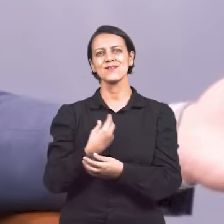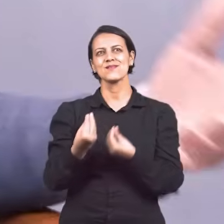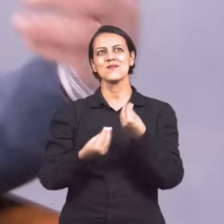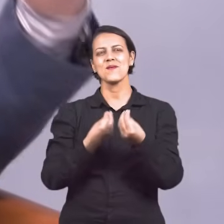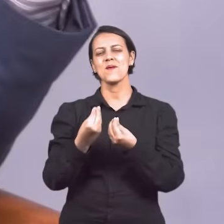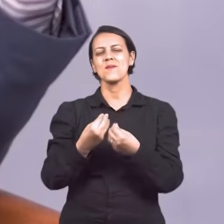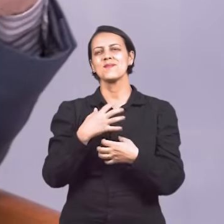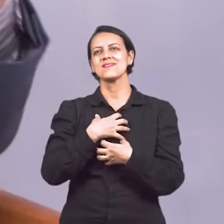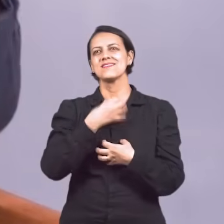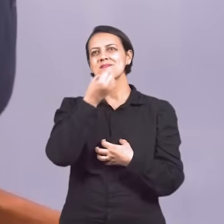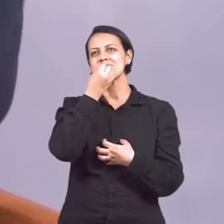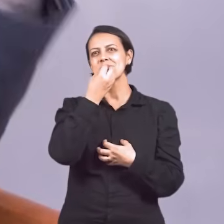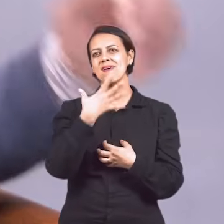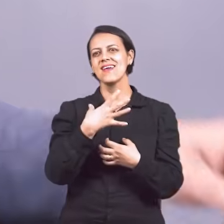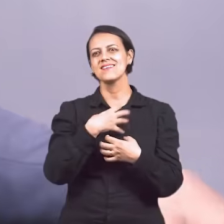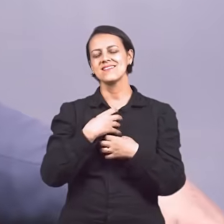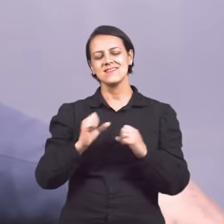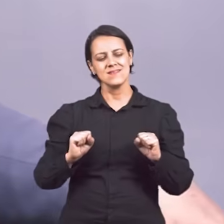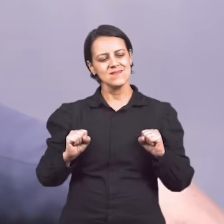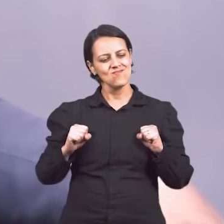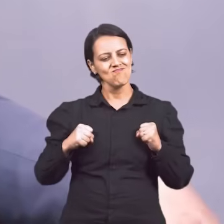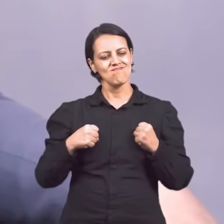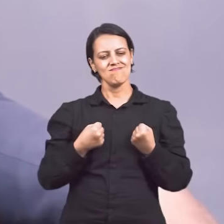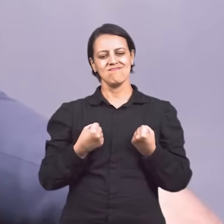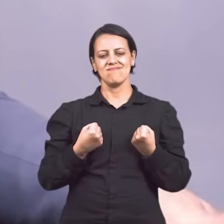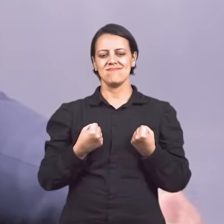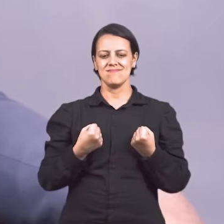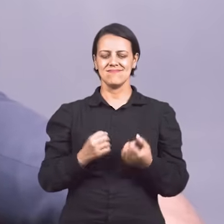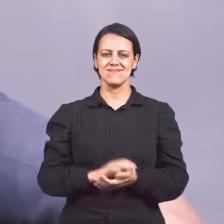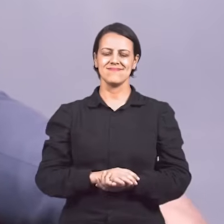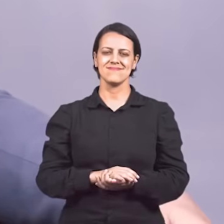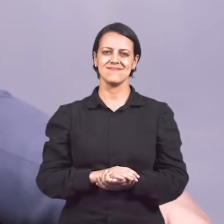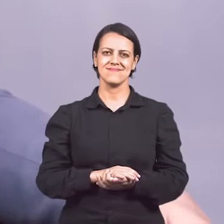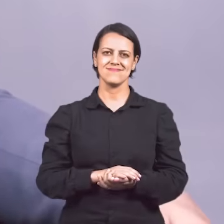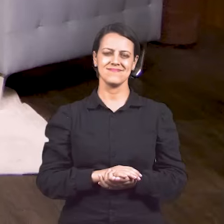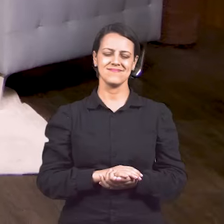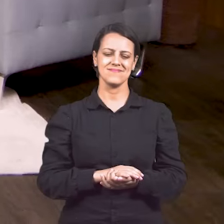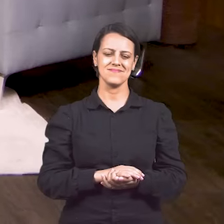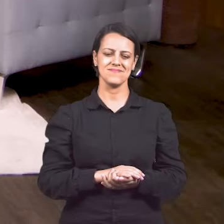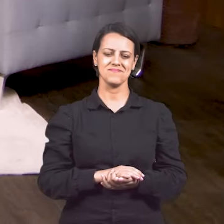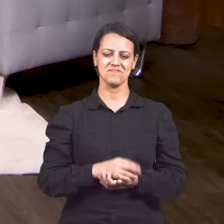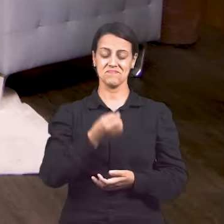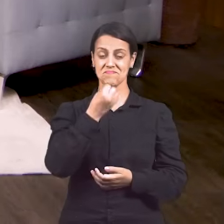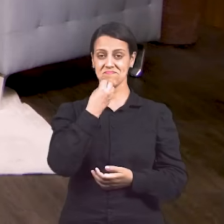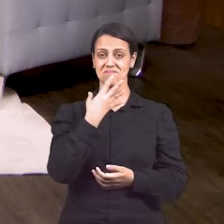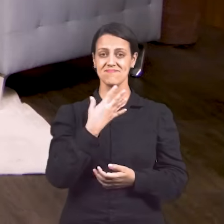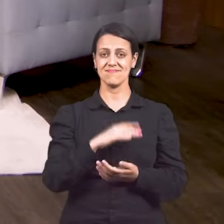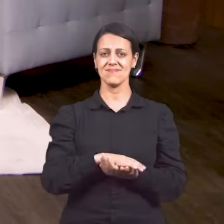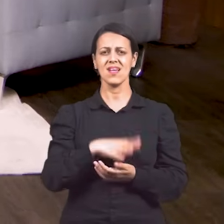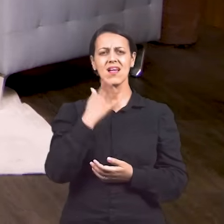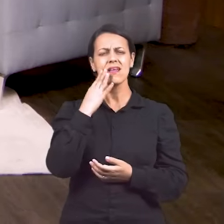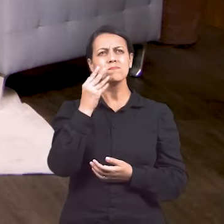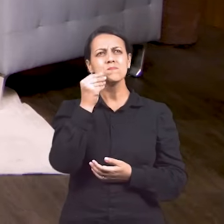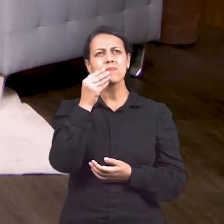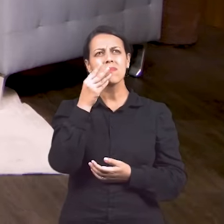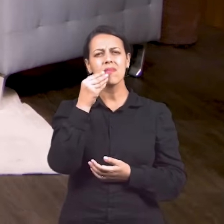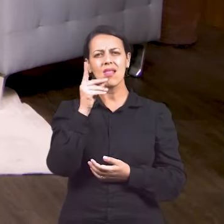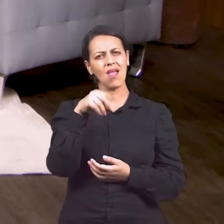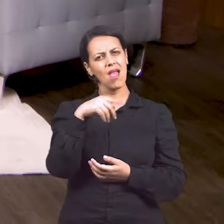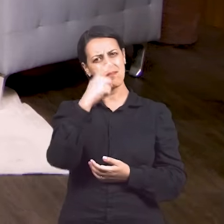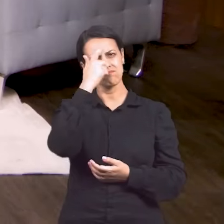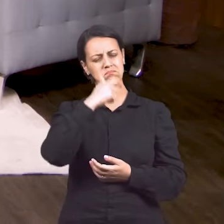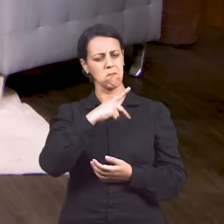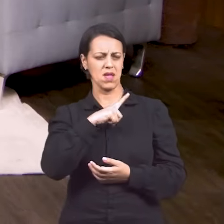bem, renovado para seguir mais um dia de vitórias. Louvado seja o nome do Senhor. Muito bom. E o sabor é uma coisa muito pessoal, né? Isso Você aí.